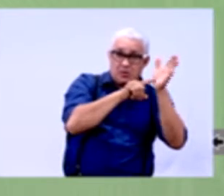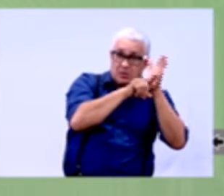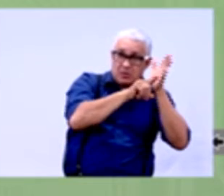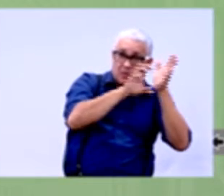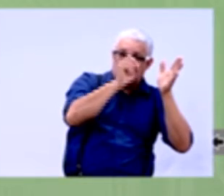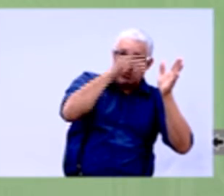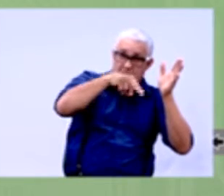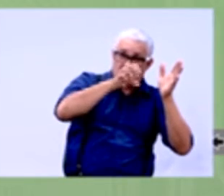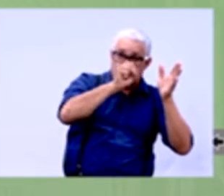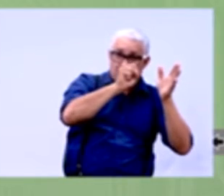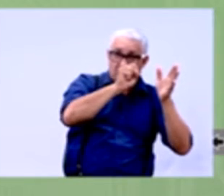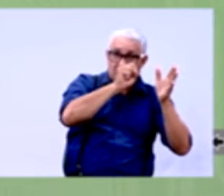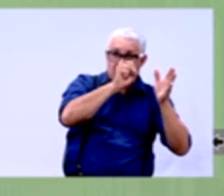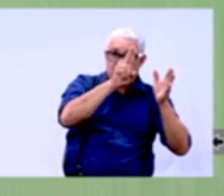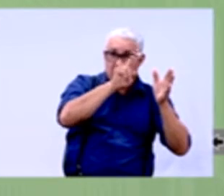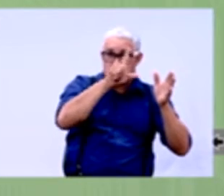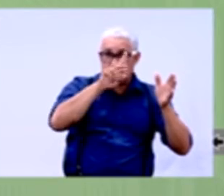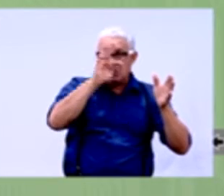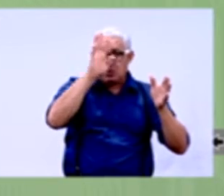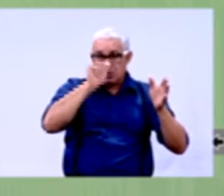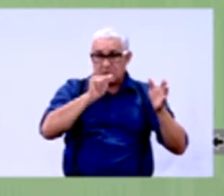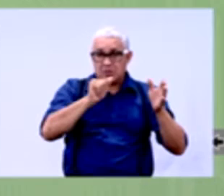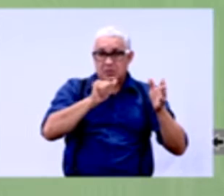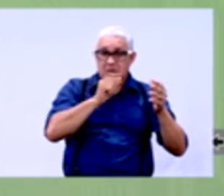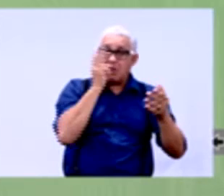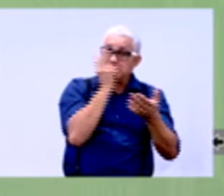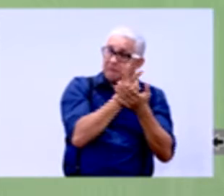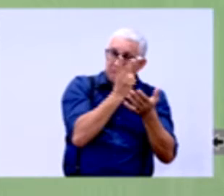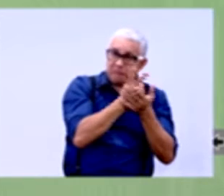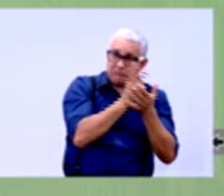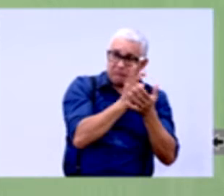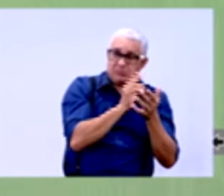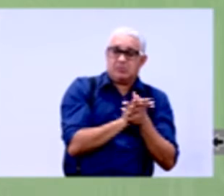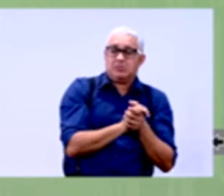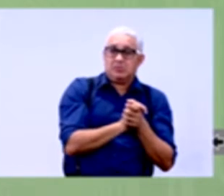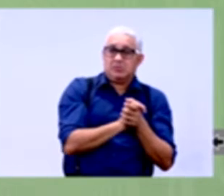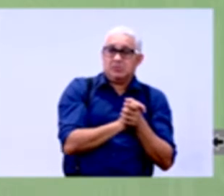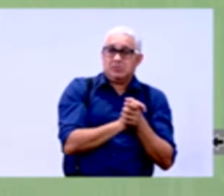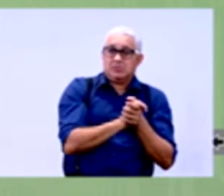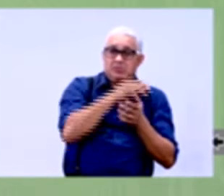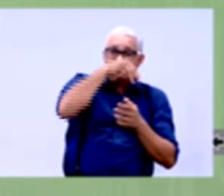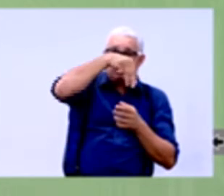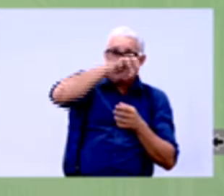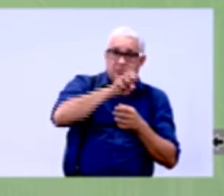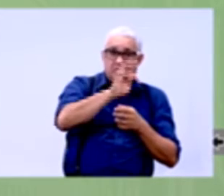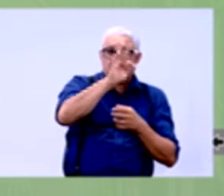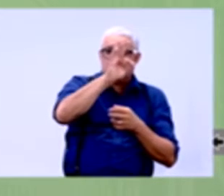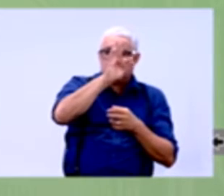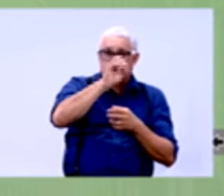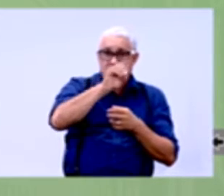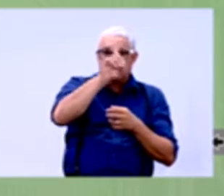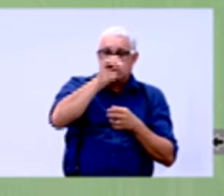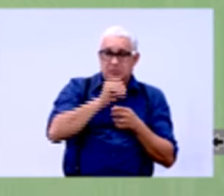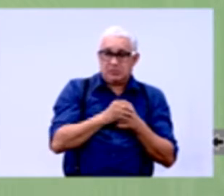não muda o estado da informação, e um método